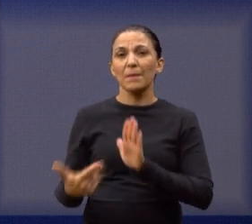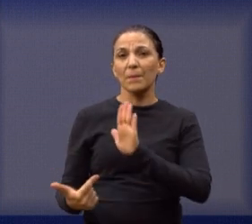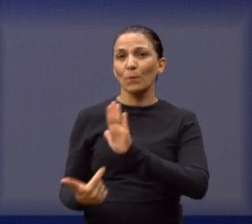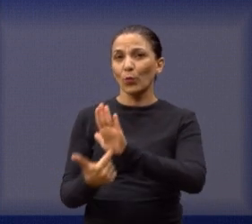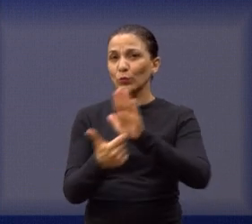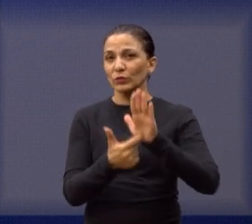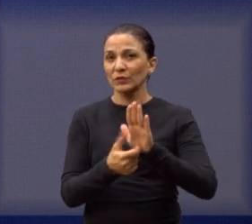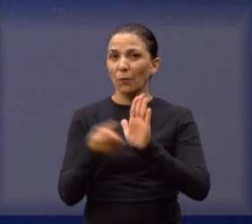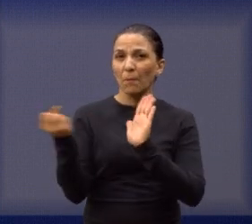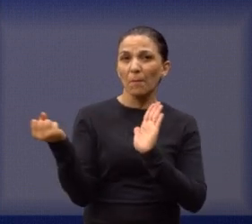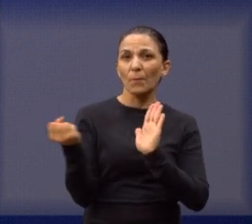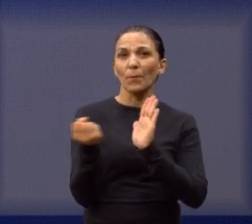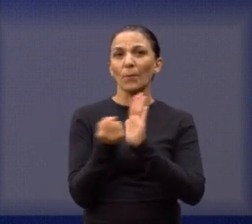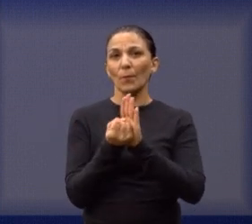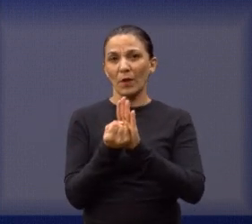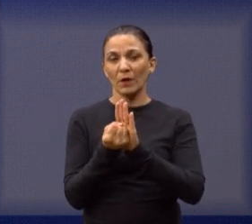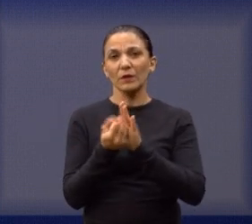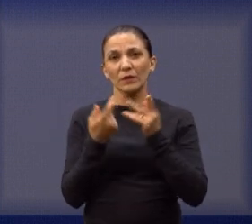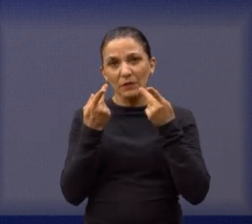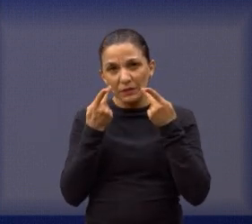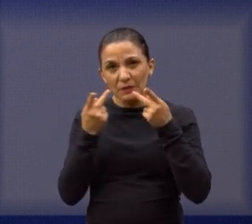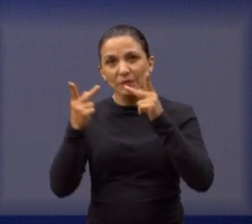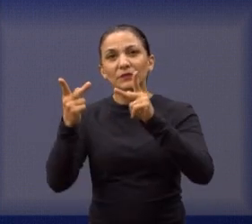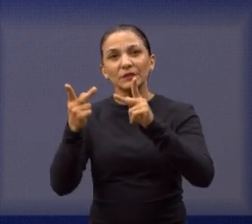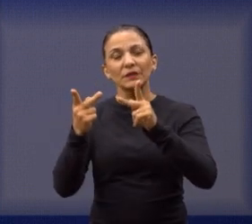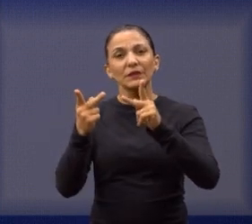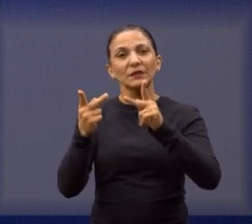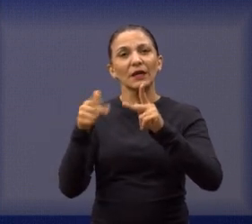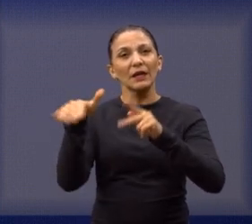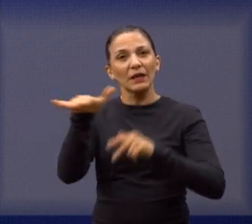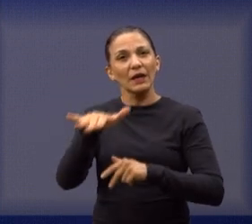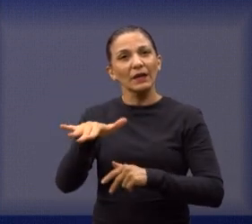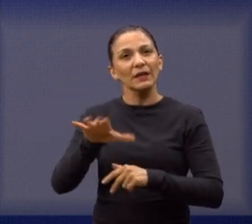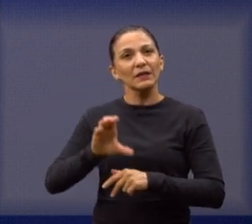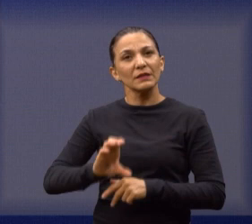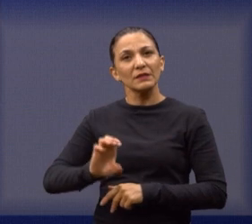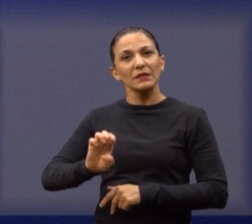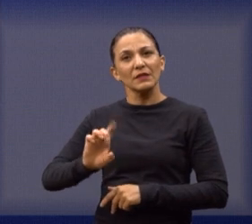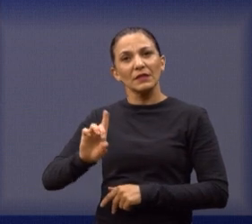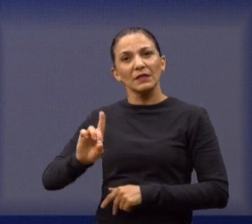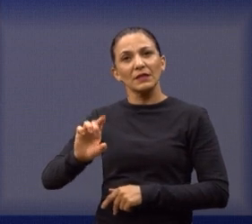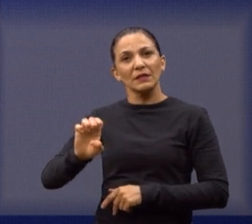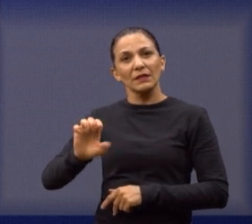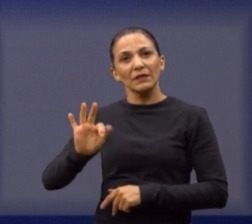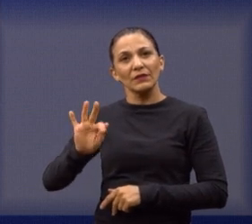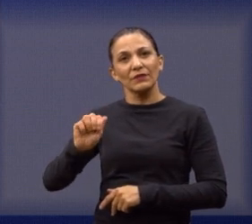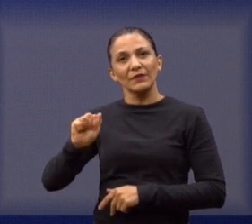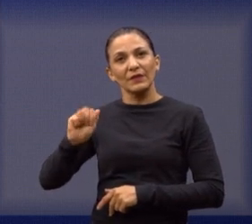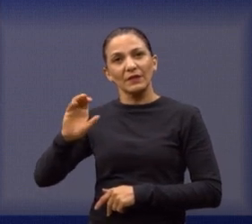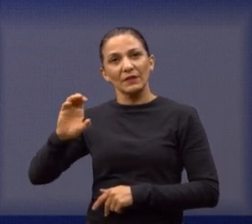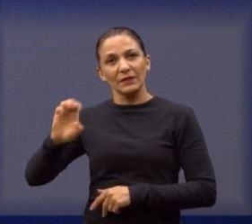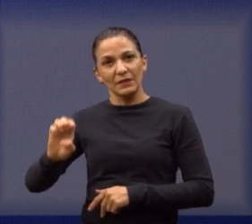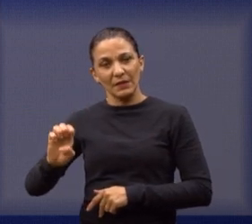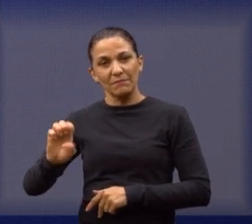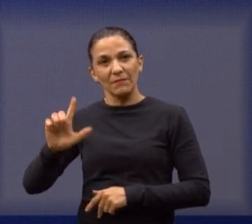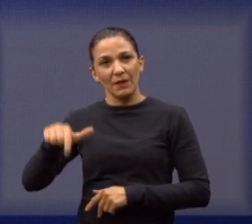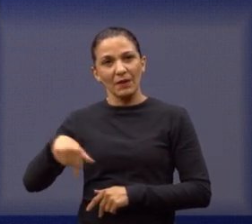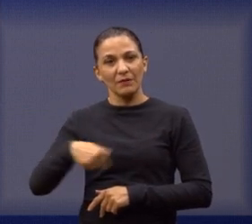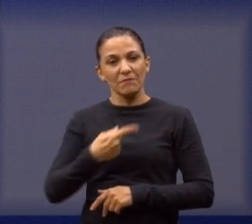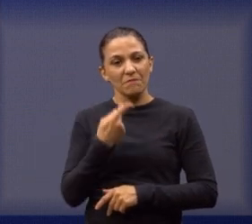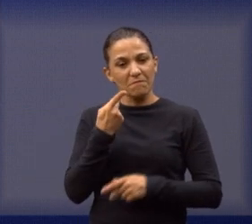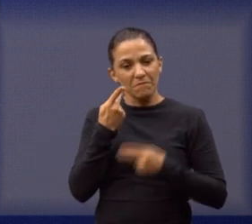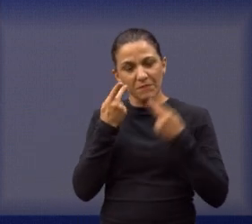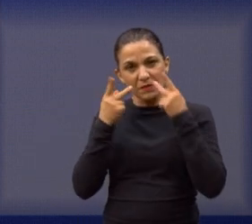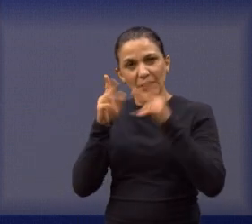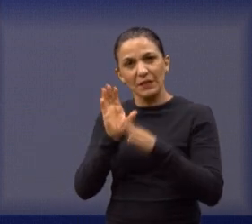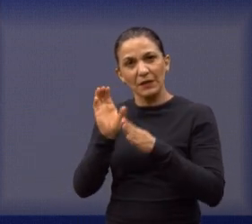o simbolismo dessa visita da câmara ao sede faz como exemplo como exemplo Vereador Carlão